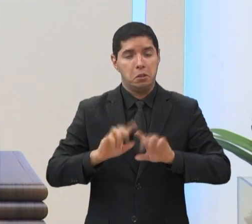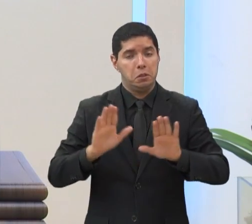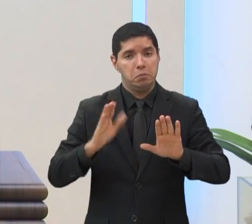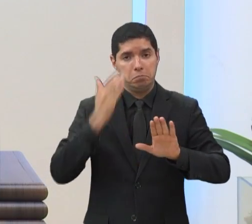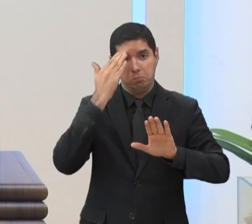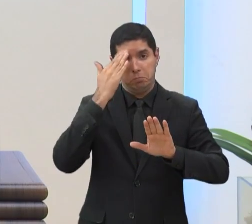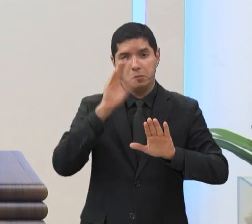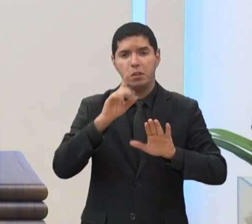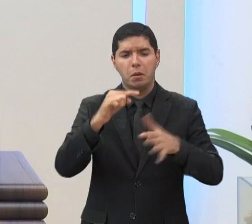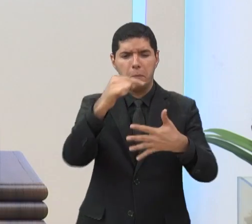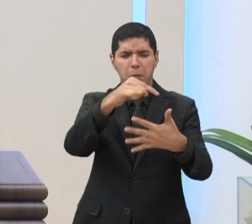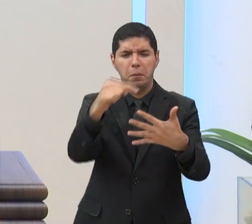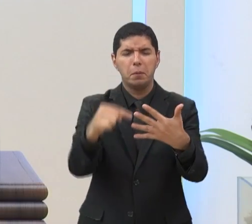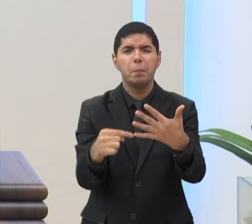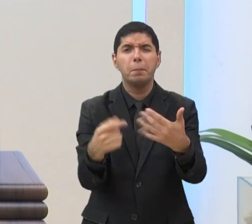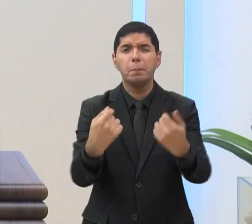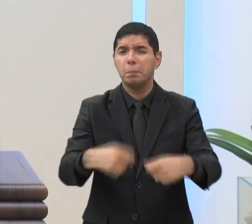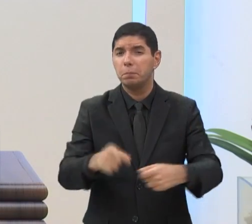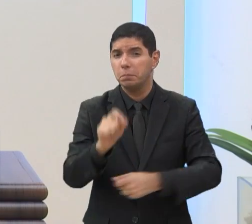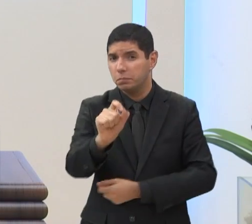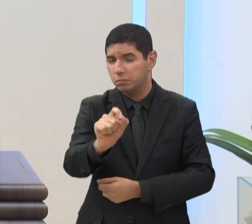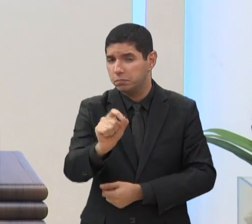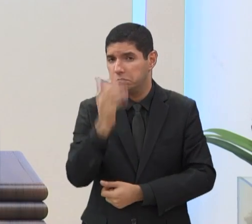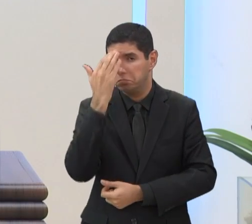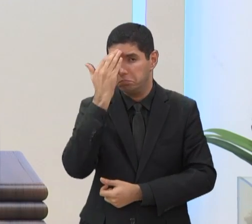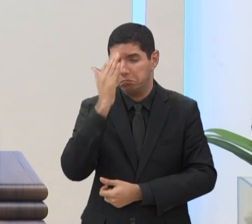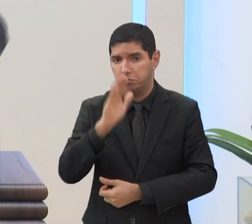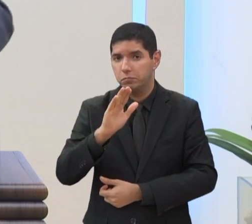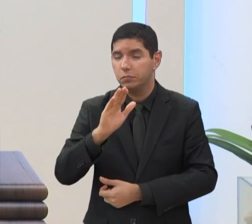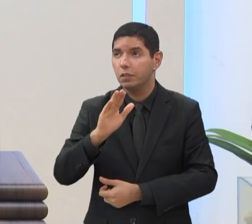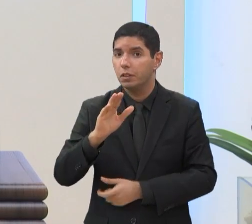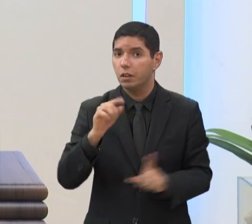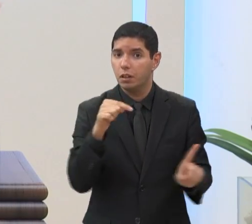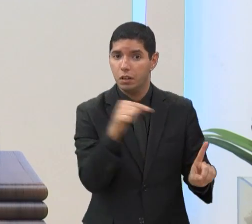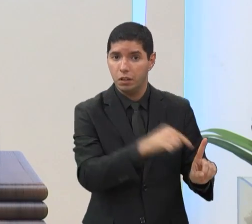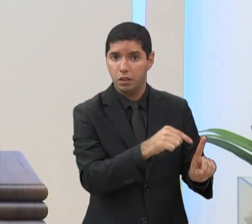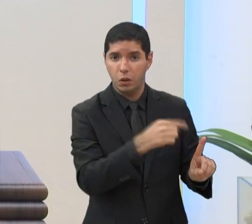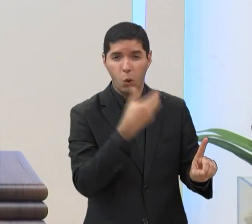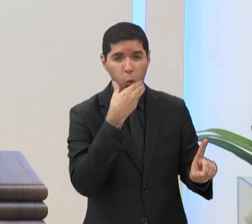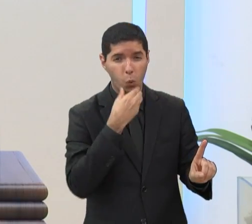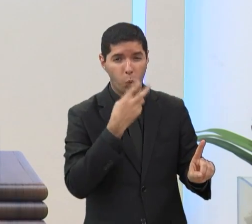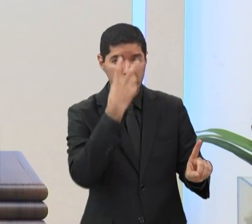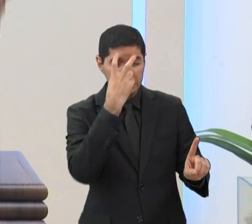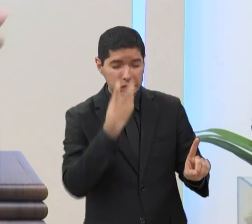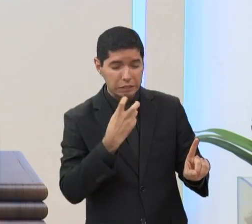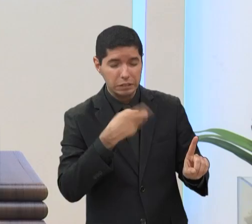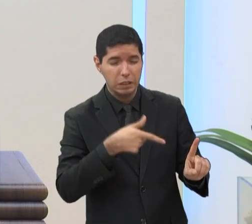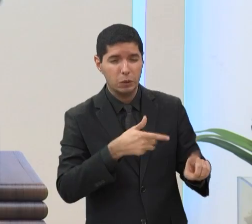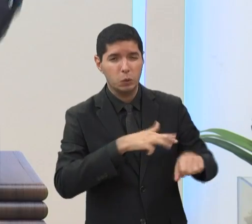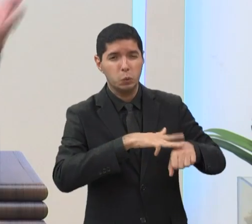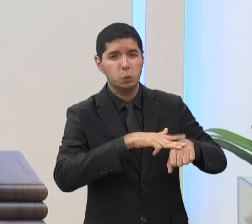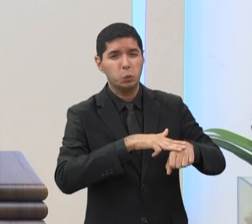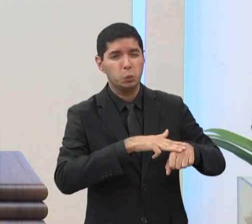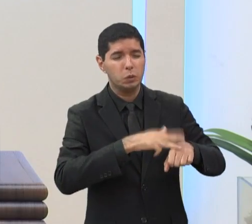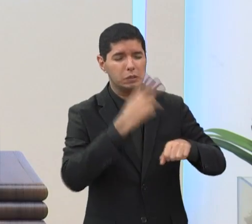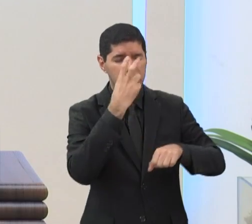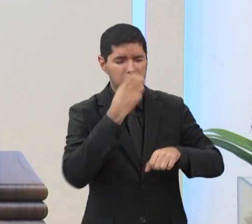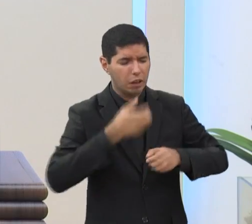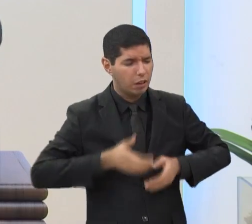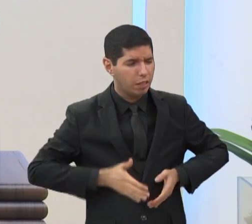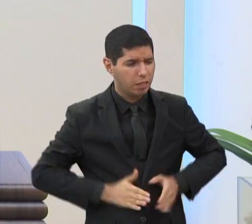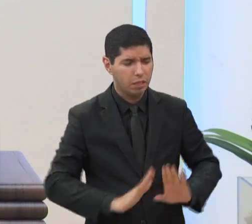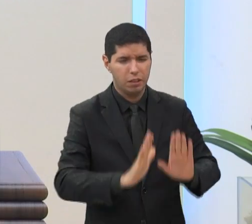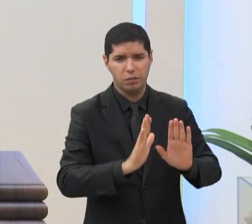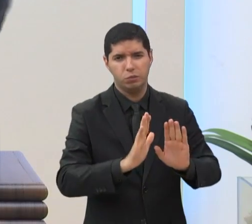tua necessidade, a deste cego, ele tinha uma enfermidade desde nascença, aquela cegueira